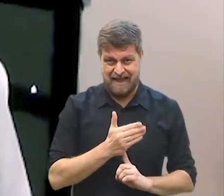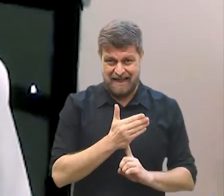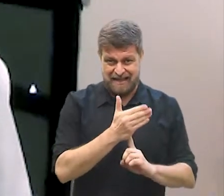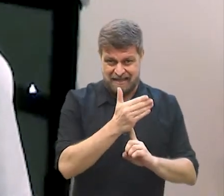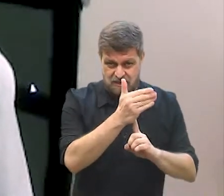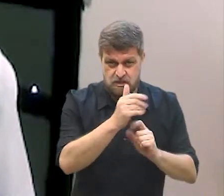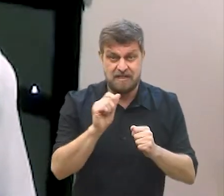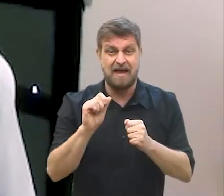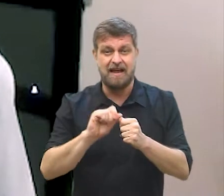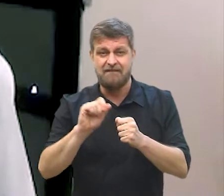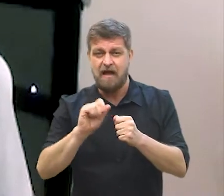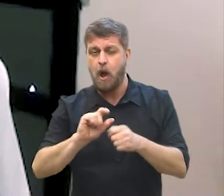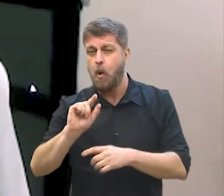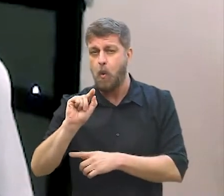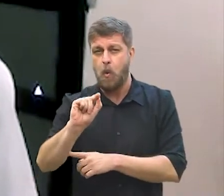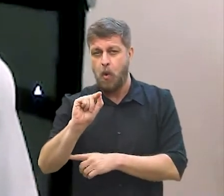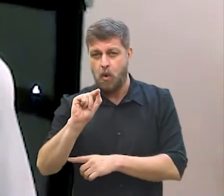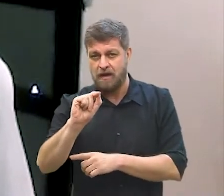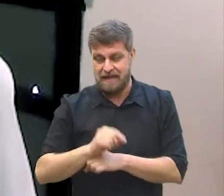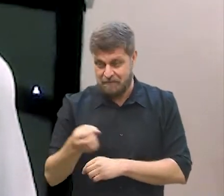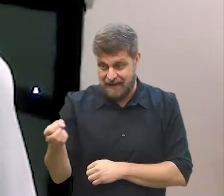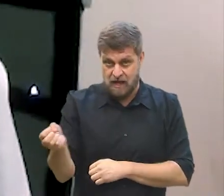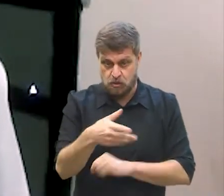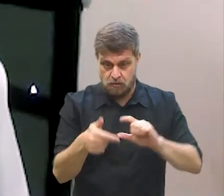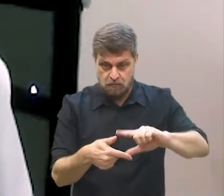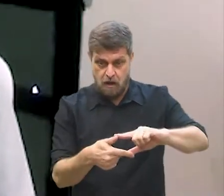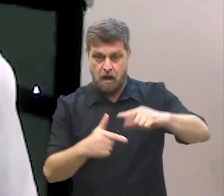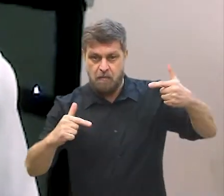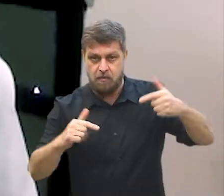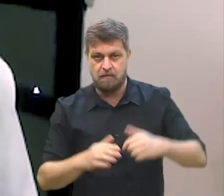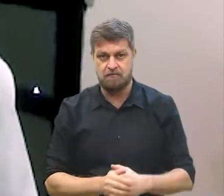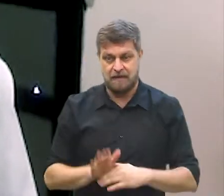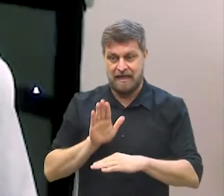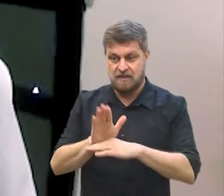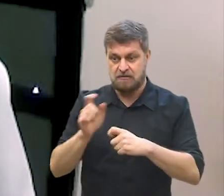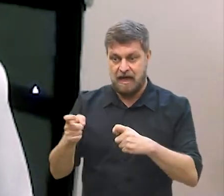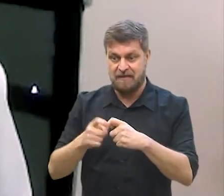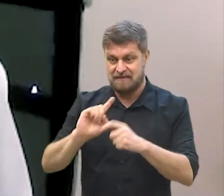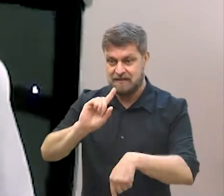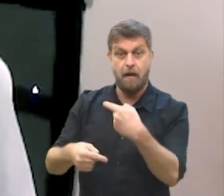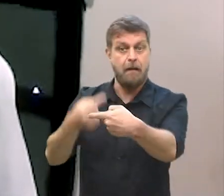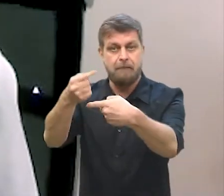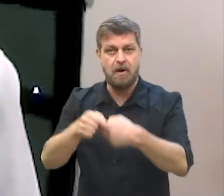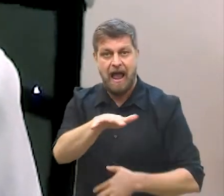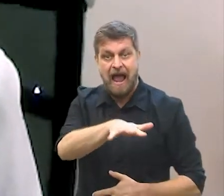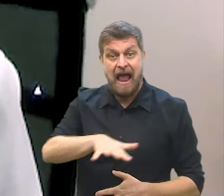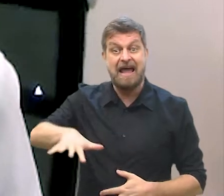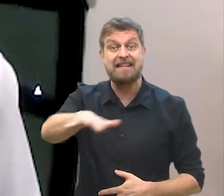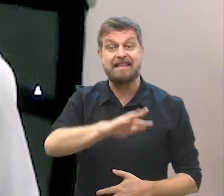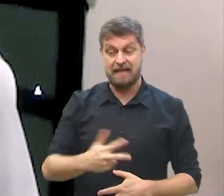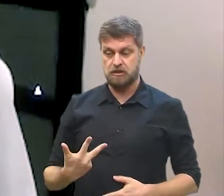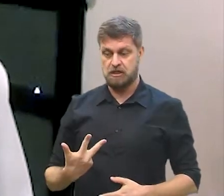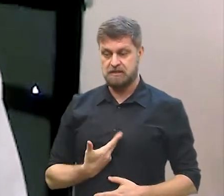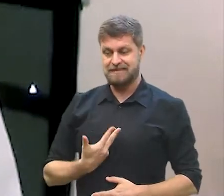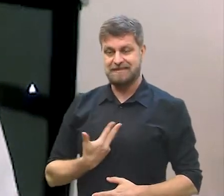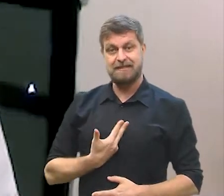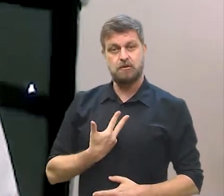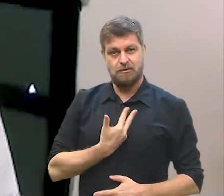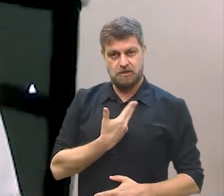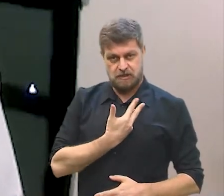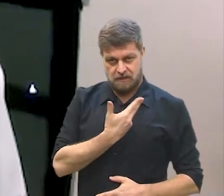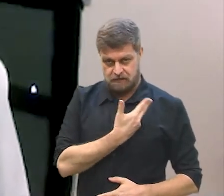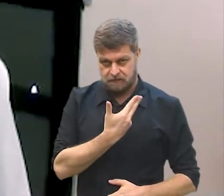traz mais, o que está mais novo e mais vantagens em relação à medicina é na área cirúrgica, né? Então, a